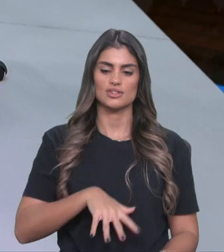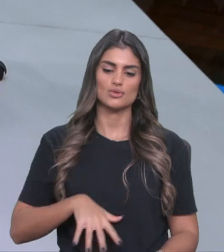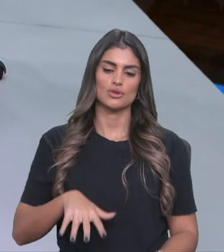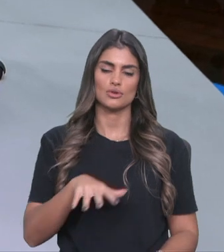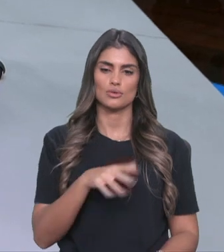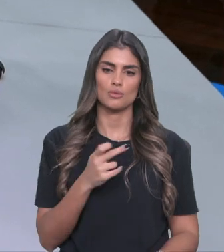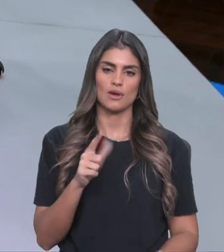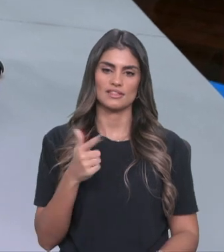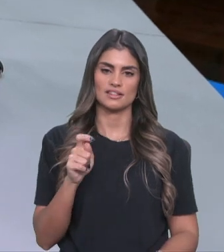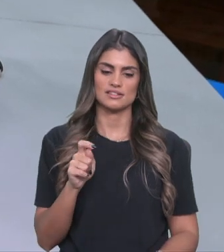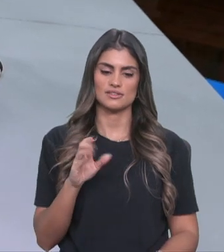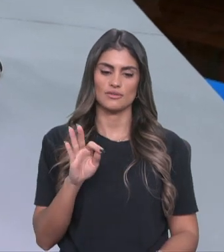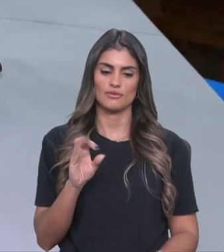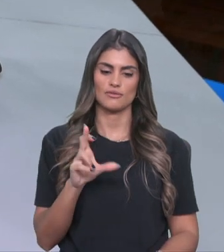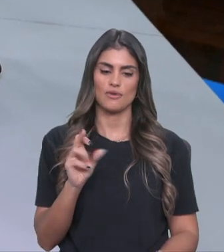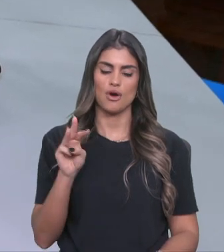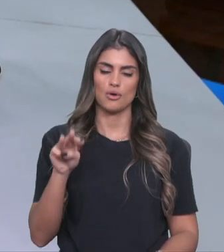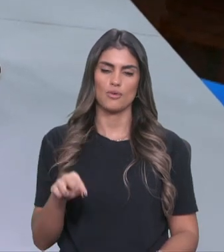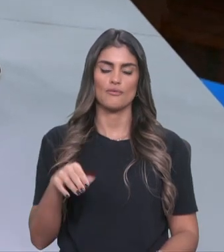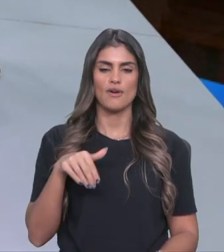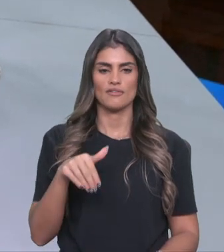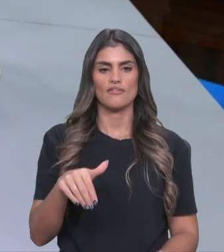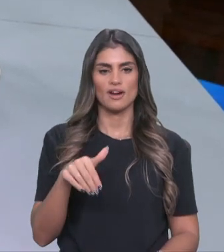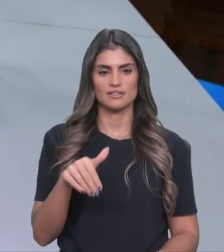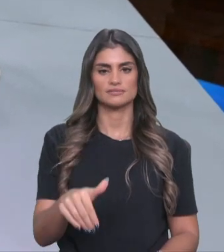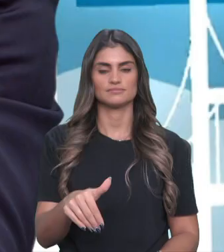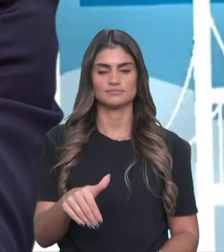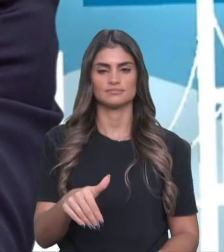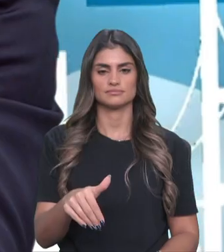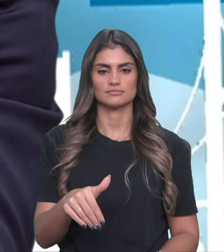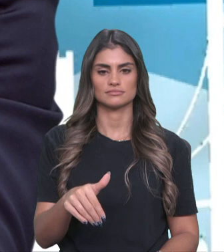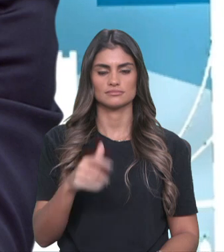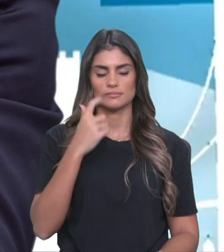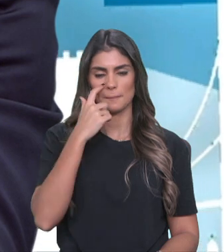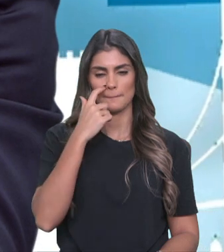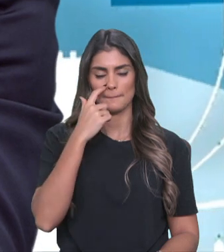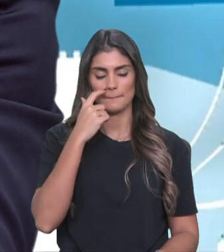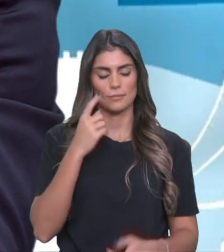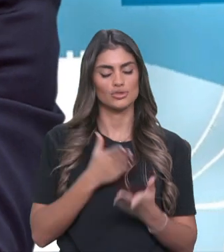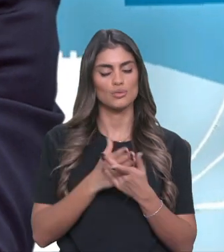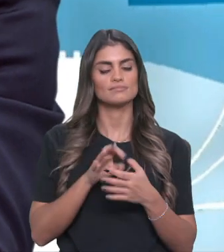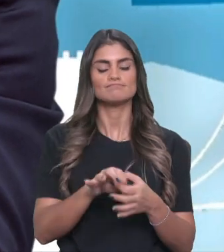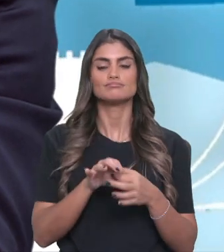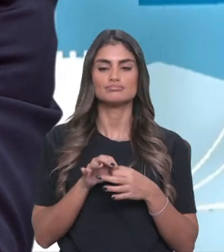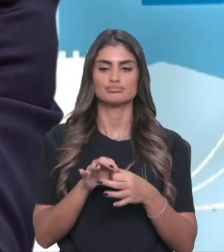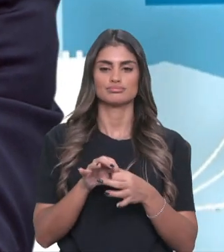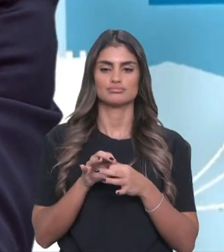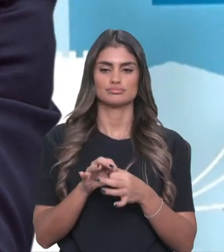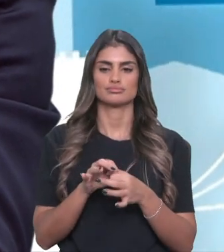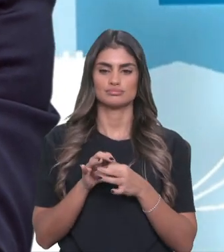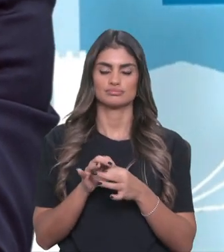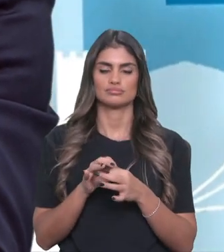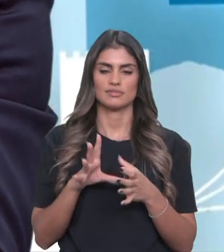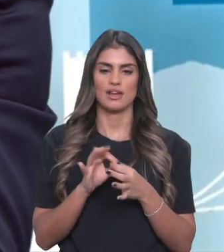Altice Fórum assim também acontecerá, para que nunca se desliguem estas dimensões inerentes